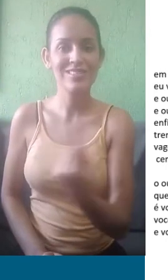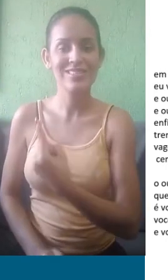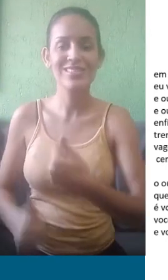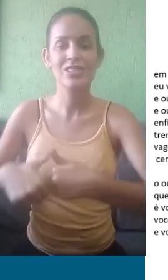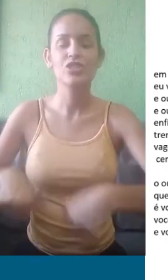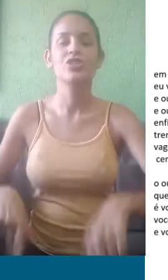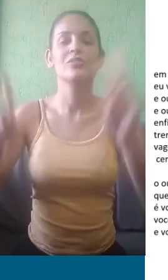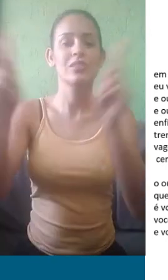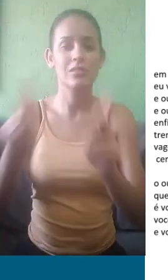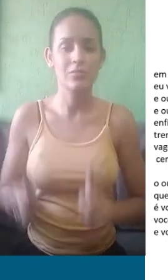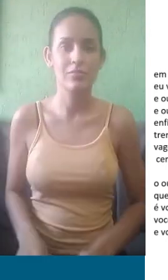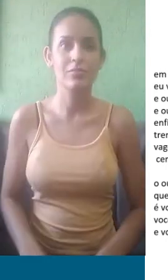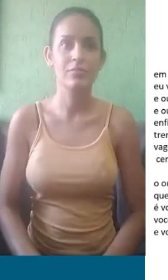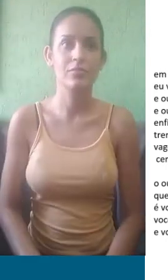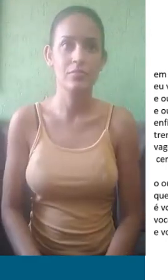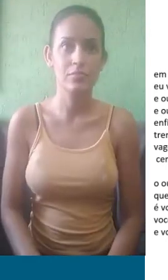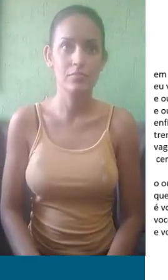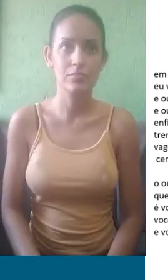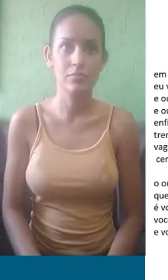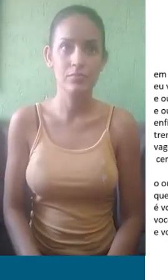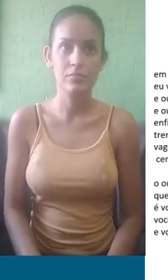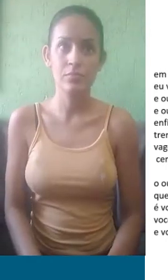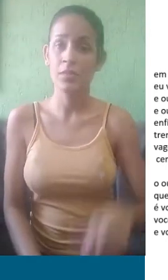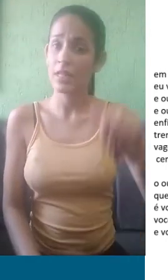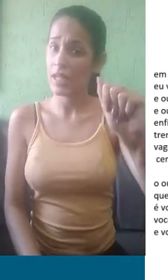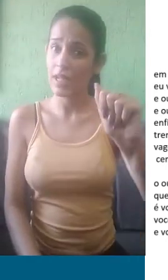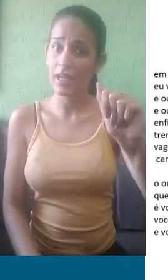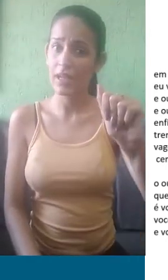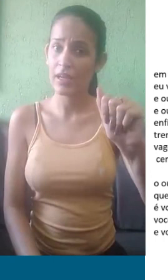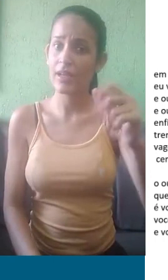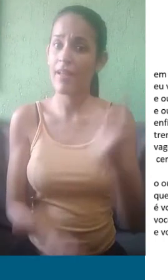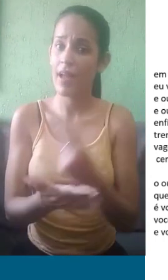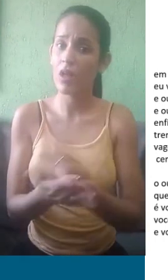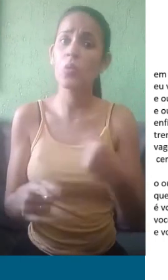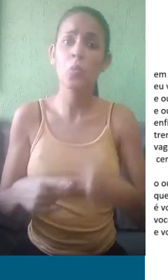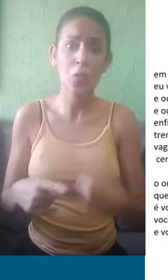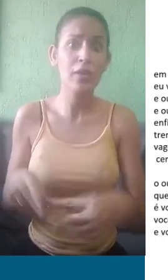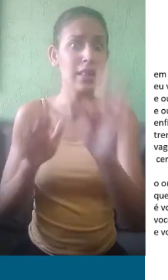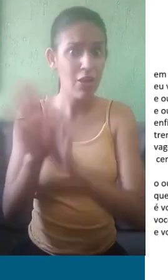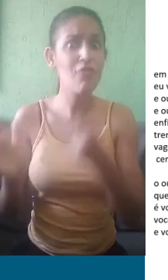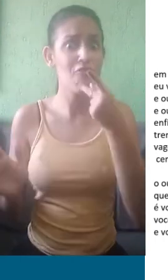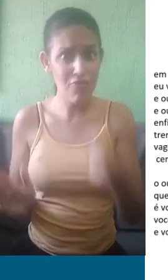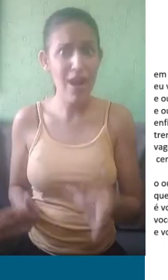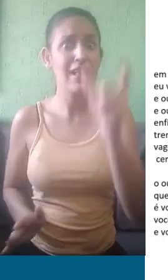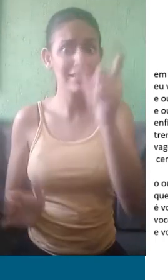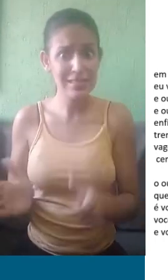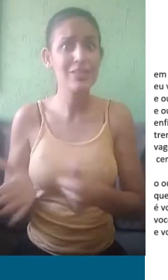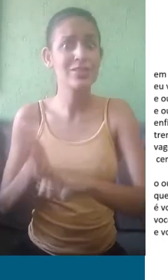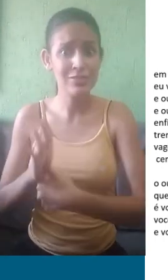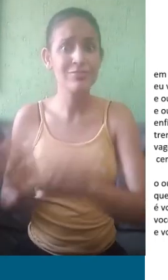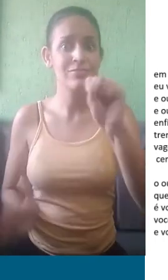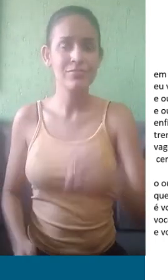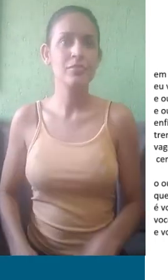justamente a marca de traços identitários. No caso da letra B, quando o eu lírico usa a expressão a sós, é